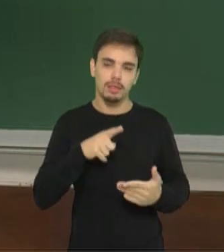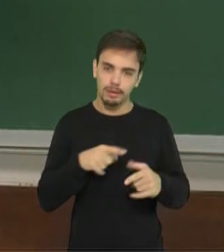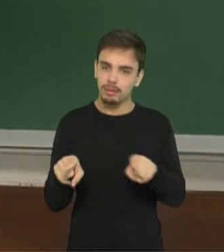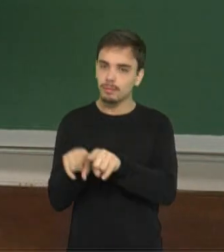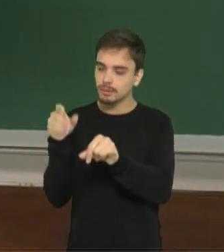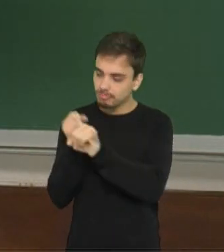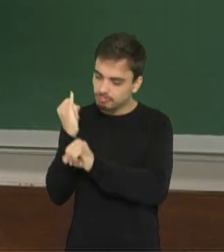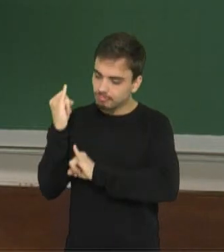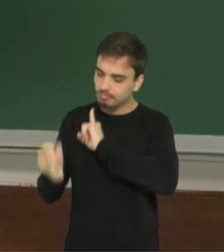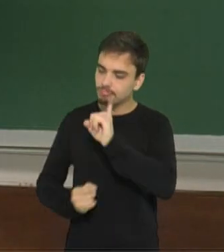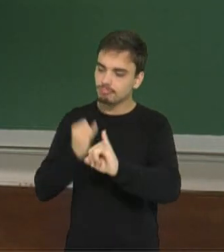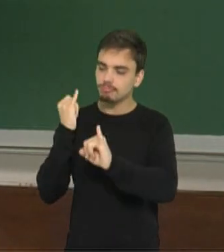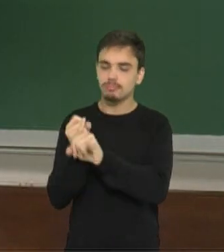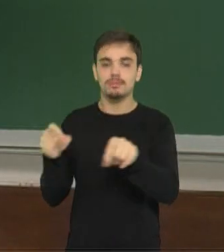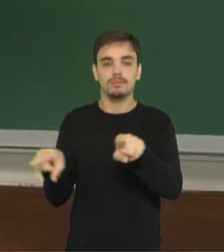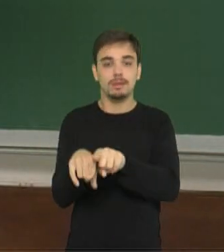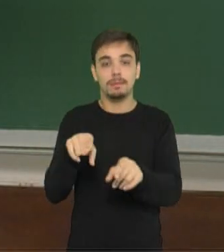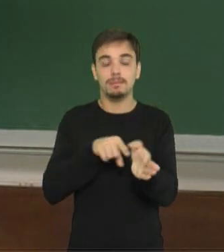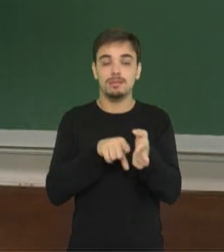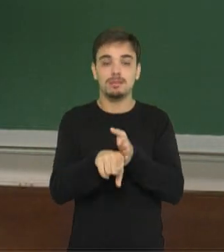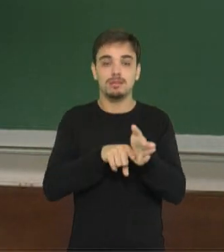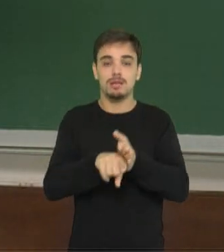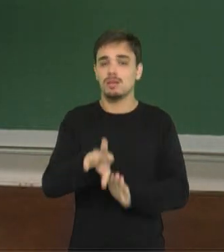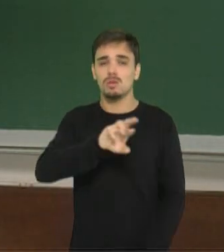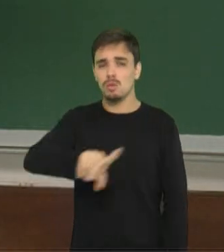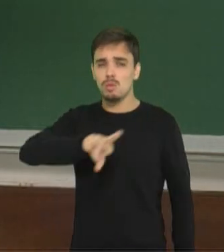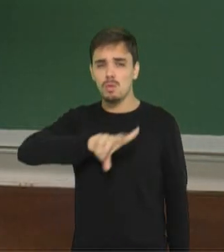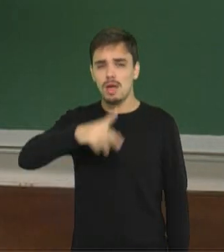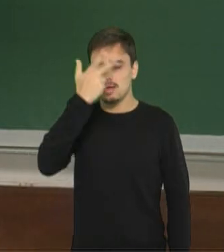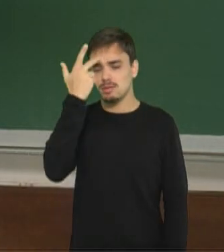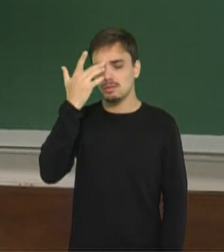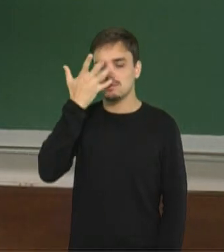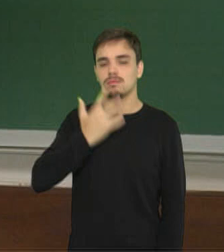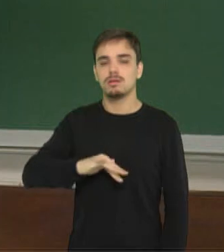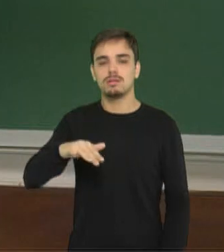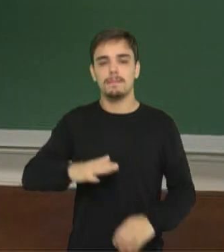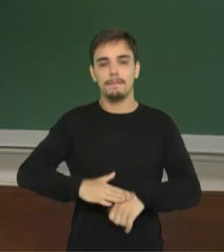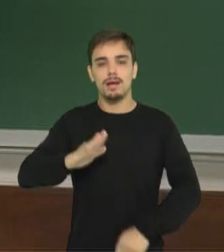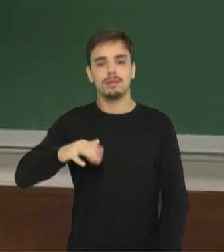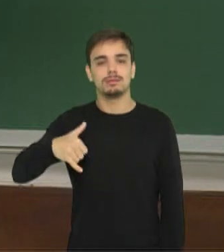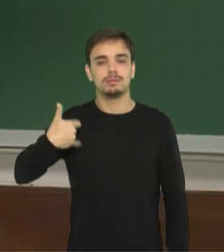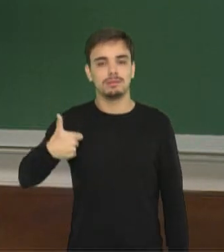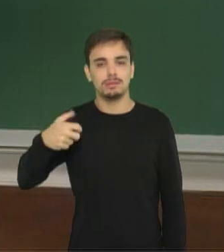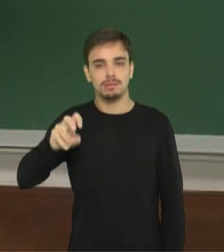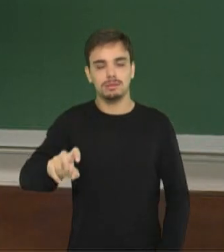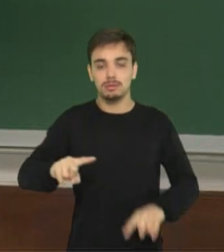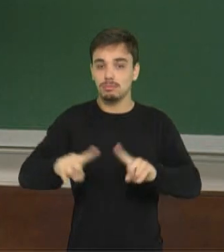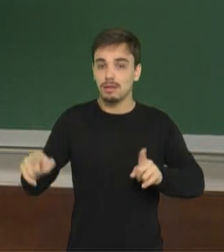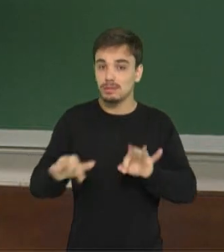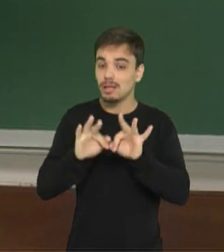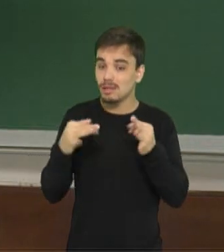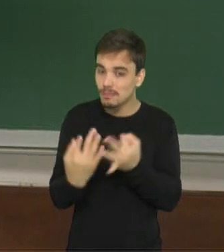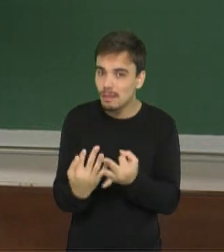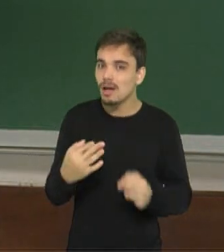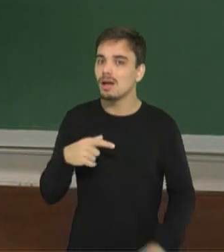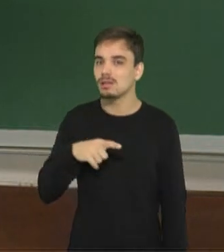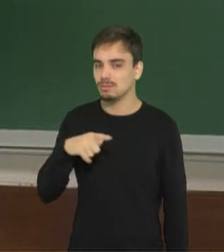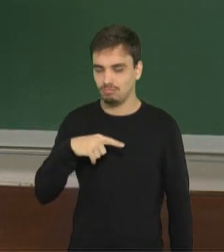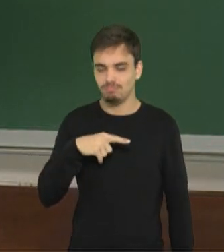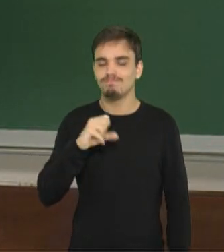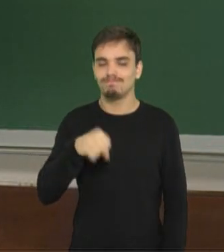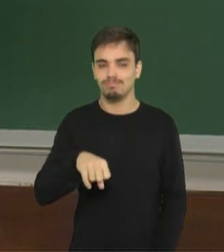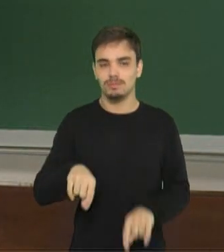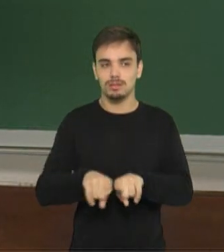online. E quem foi pesquisado não foram as crianças com mais de 5 anos, mas os pais das crianças, certo? Então é